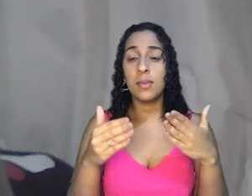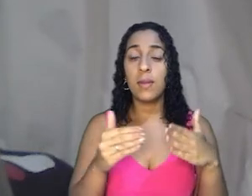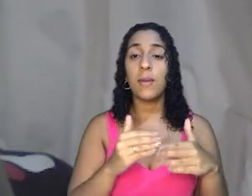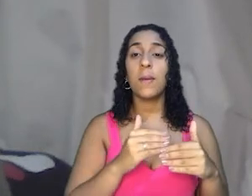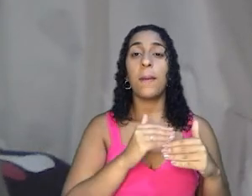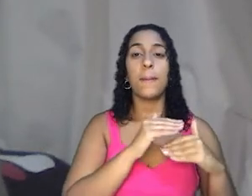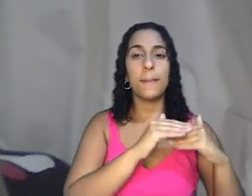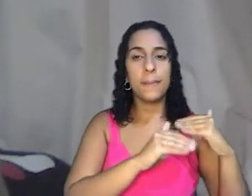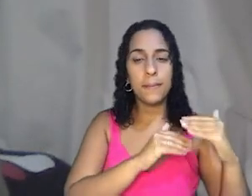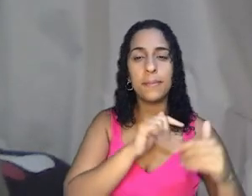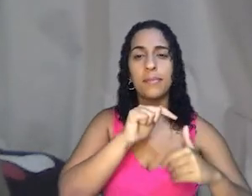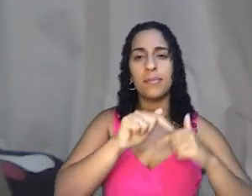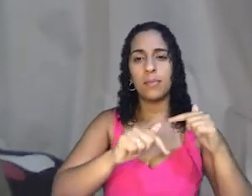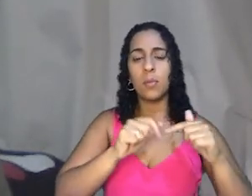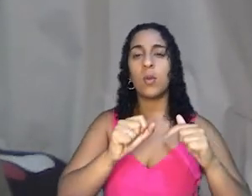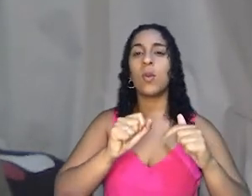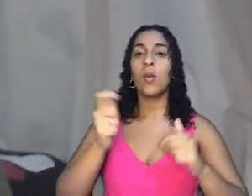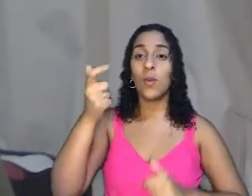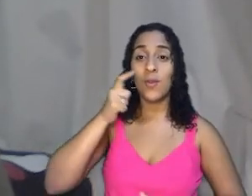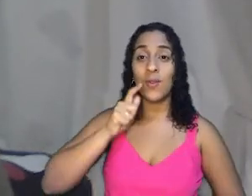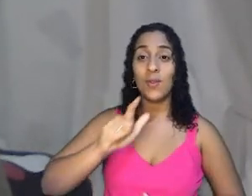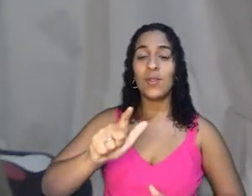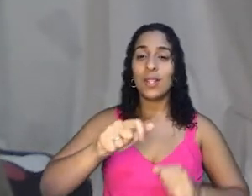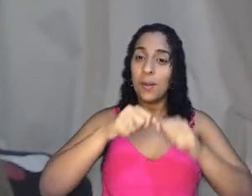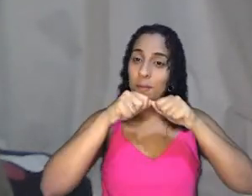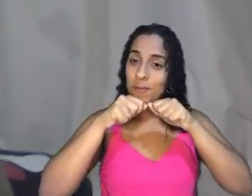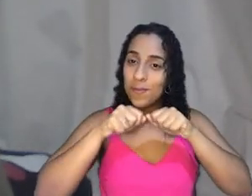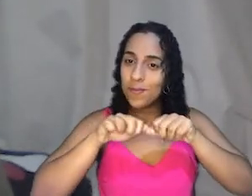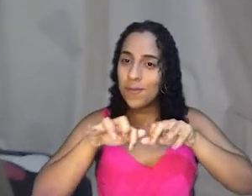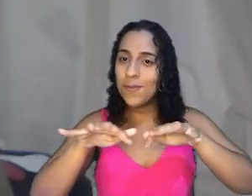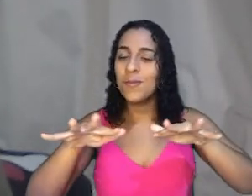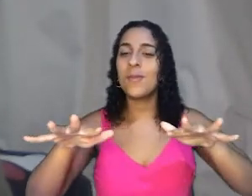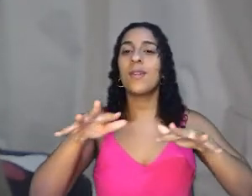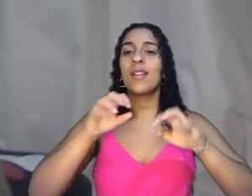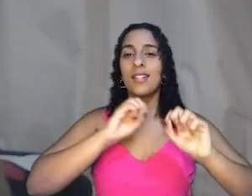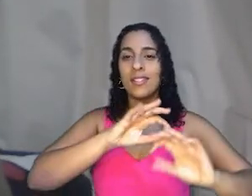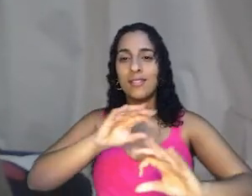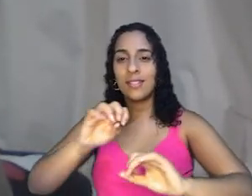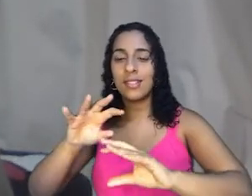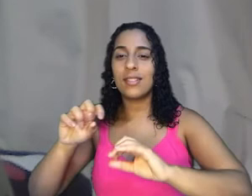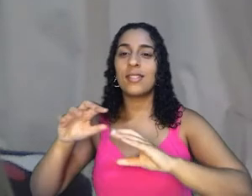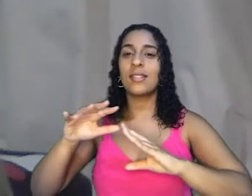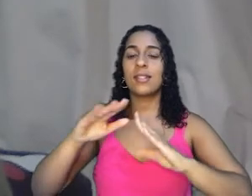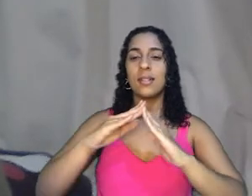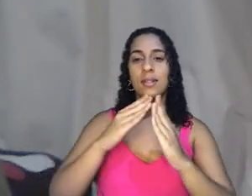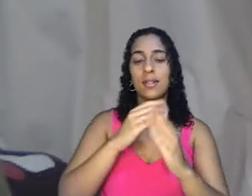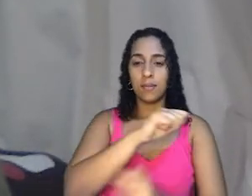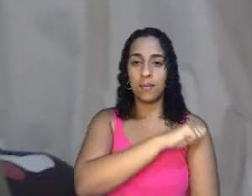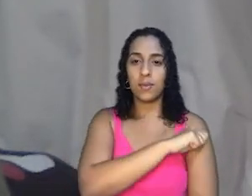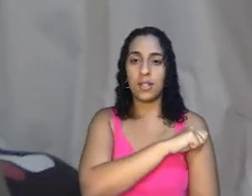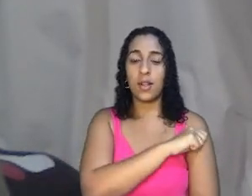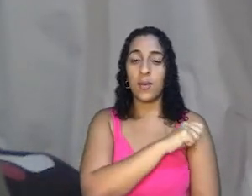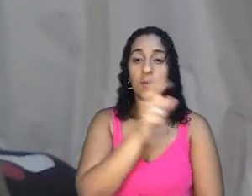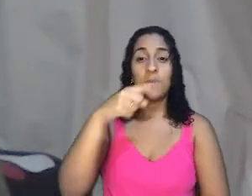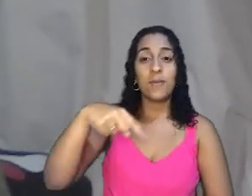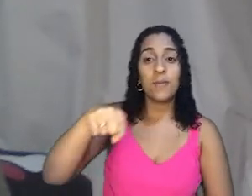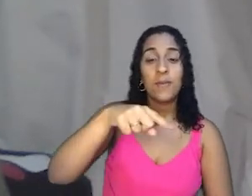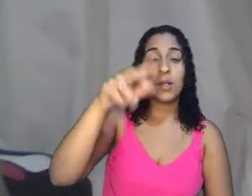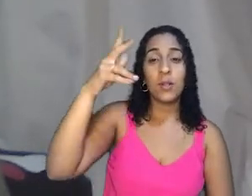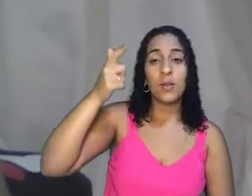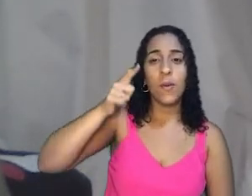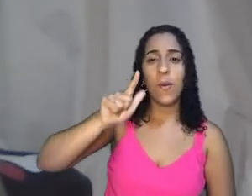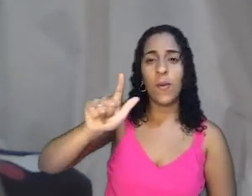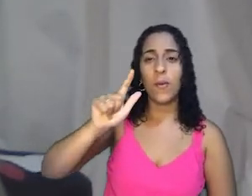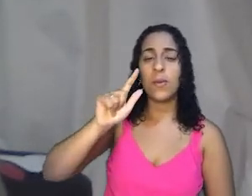processo de trabalho por deve O estudante para aqueles posso construir uma leitura de mundo em que eles percebam que